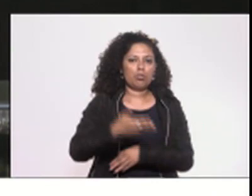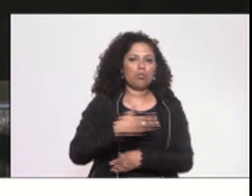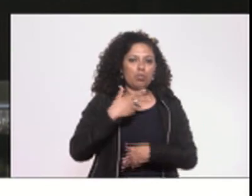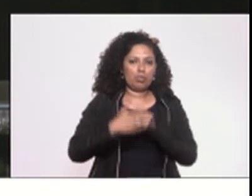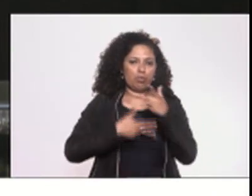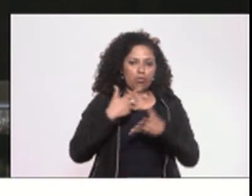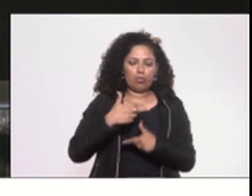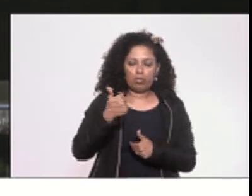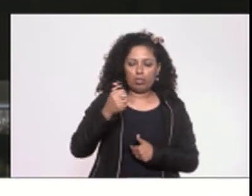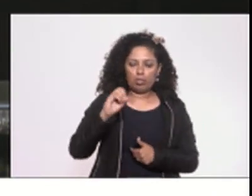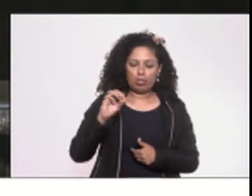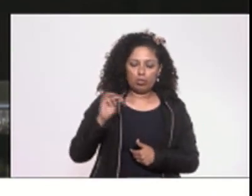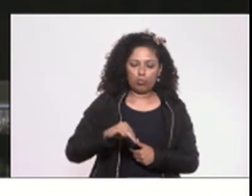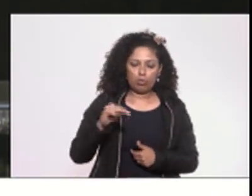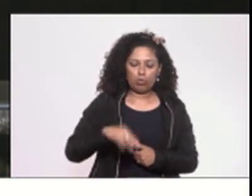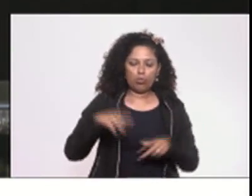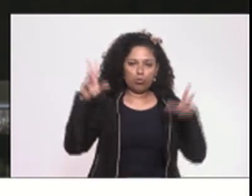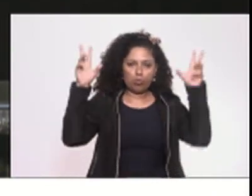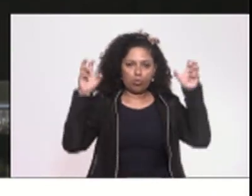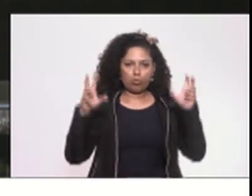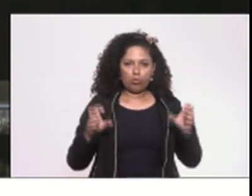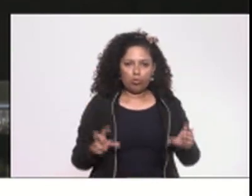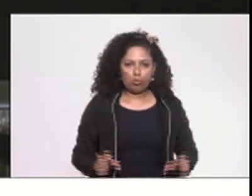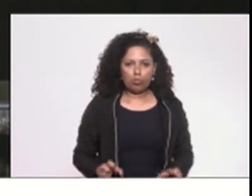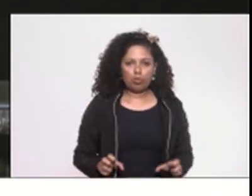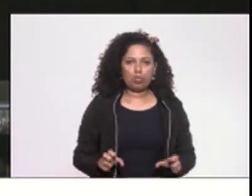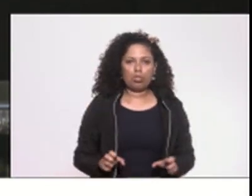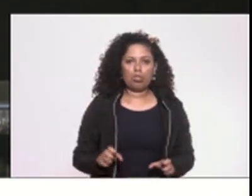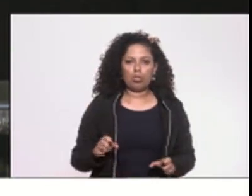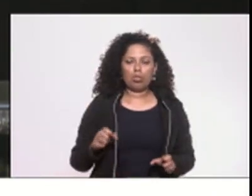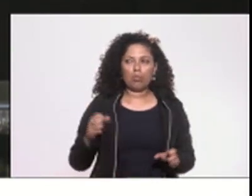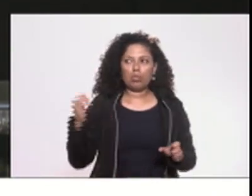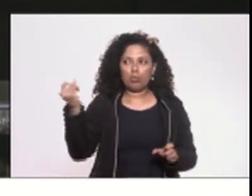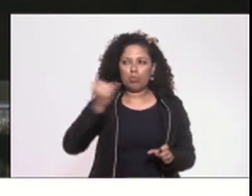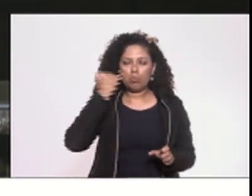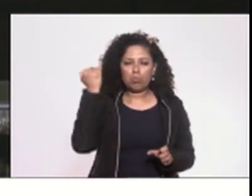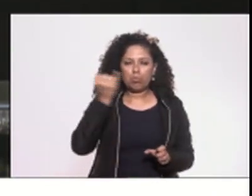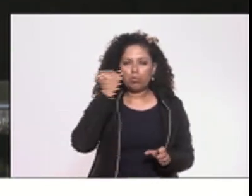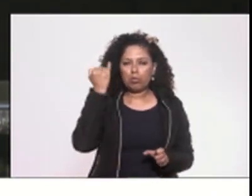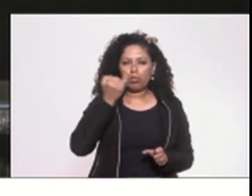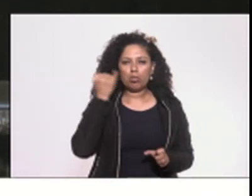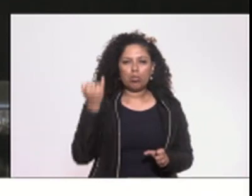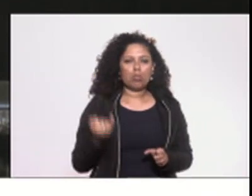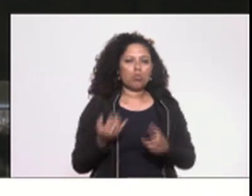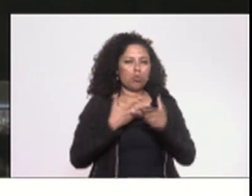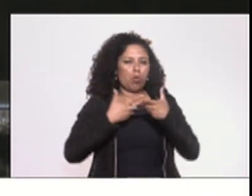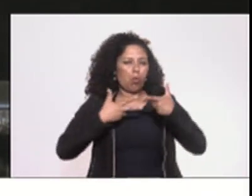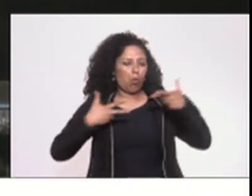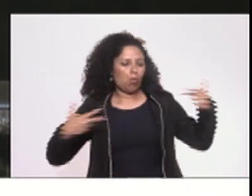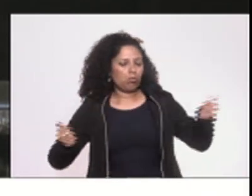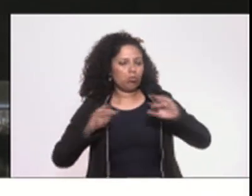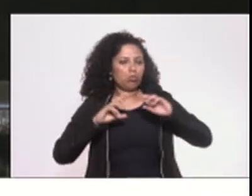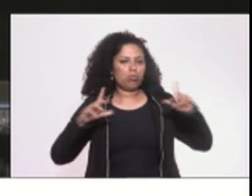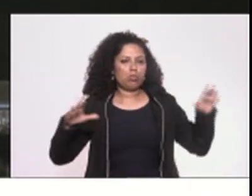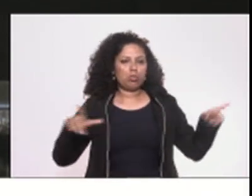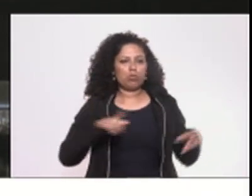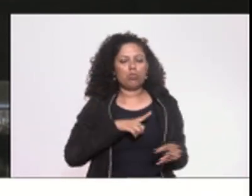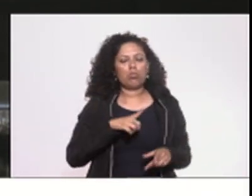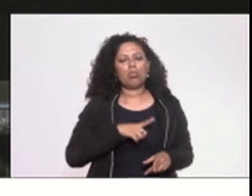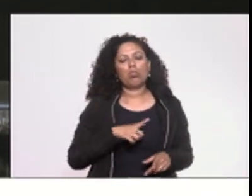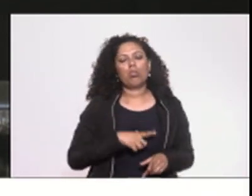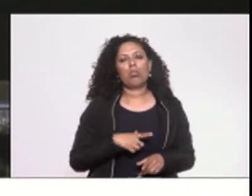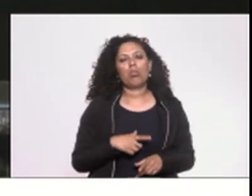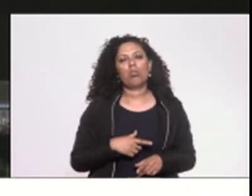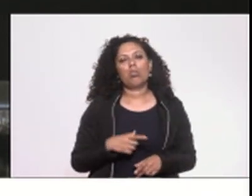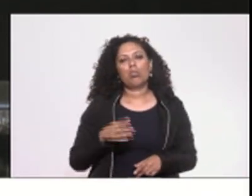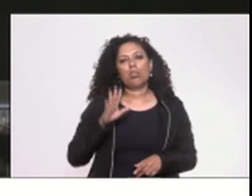10 minutos sobre um tema que é tão rico, tão cheio de informação, mas e